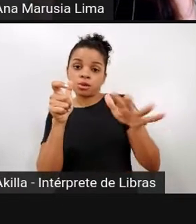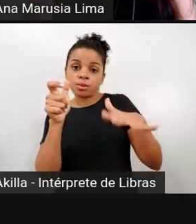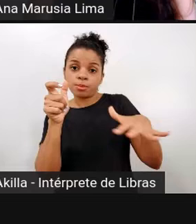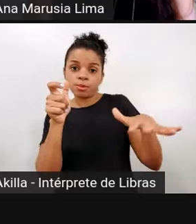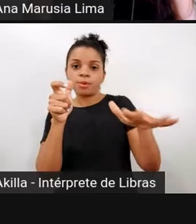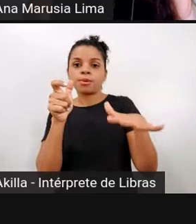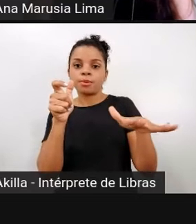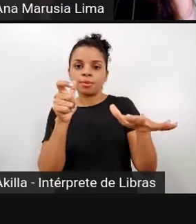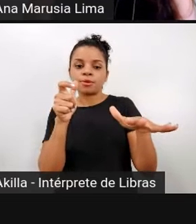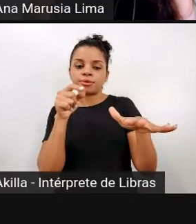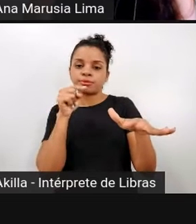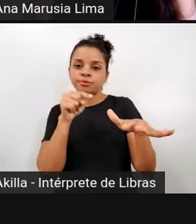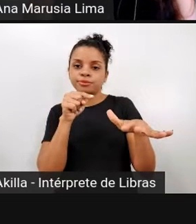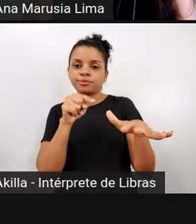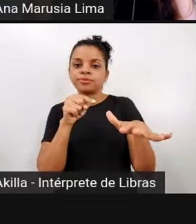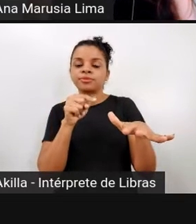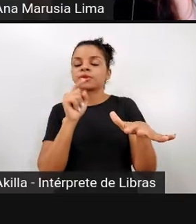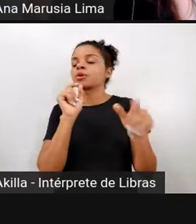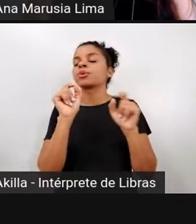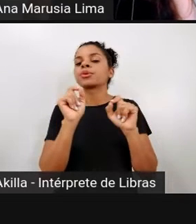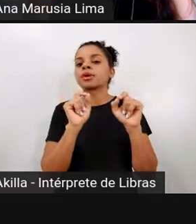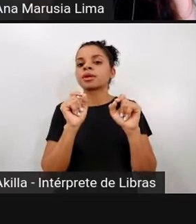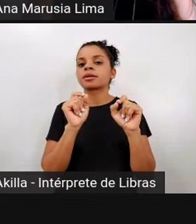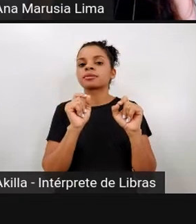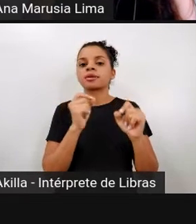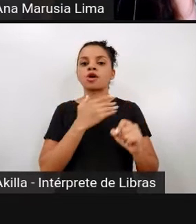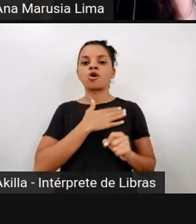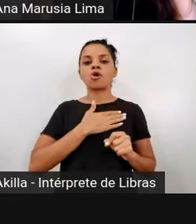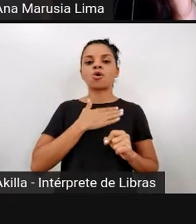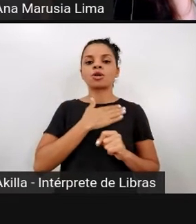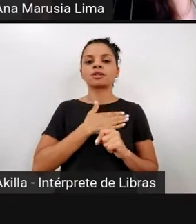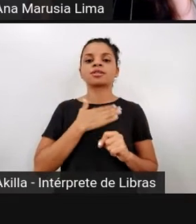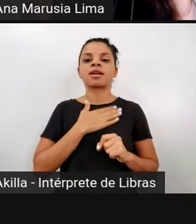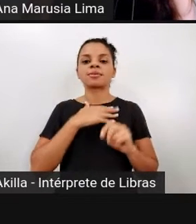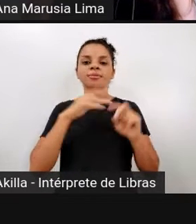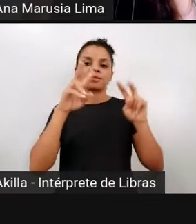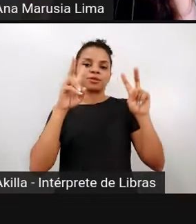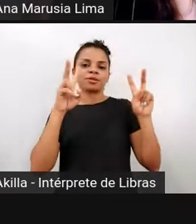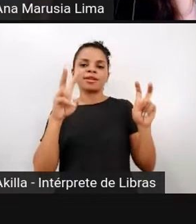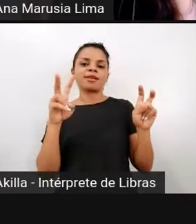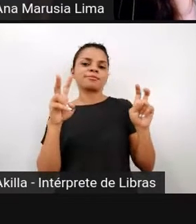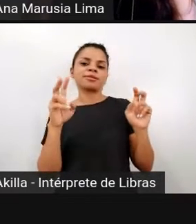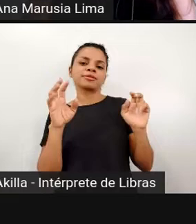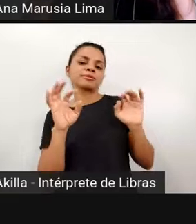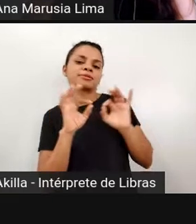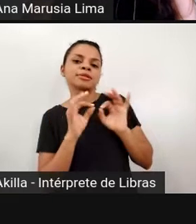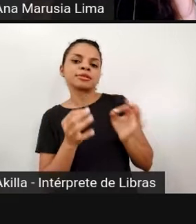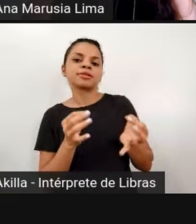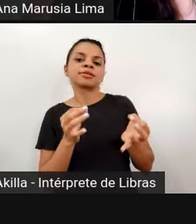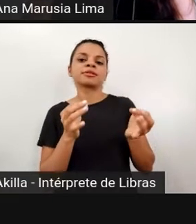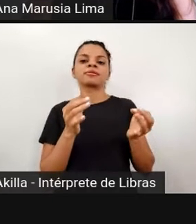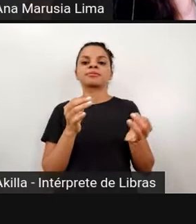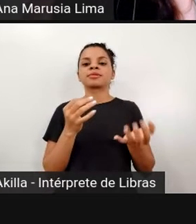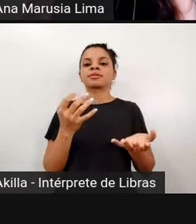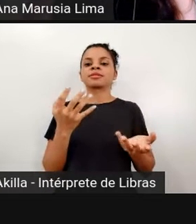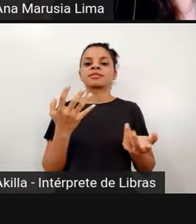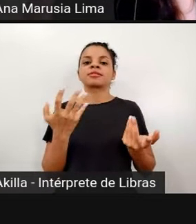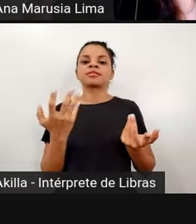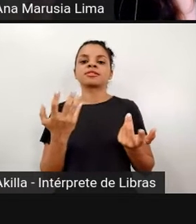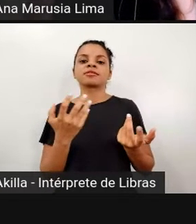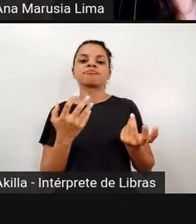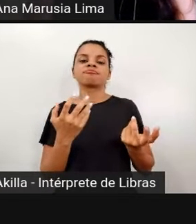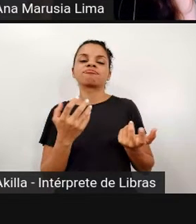público, entendiam o gosto por assuntos passageiros movidos a paixões, conteúdo de baixo nível, banal